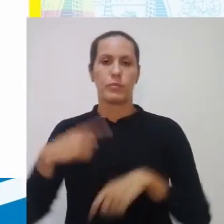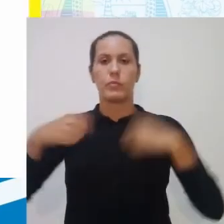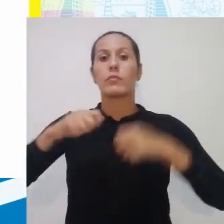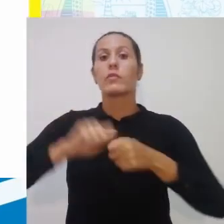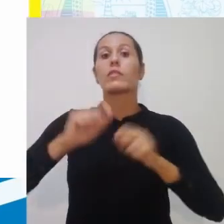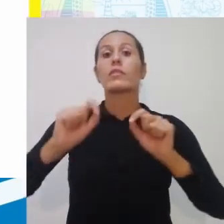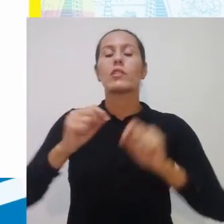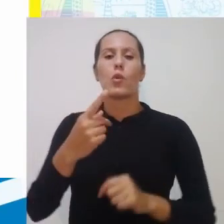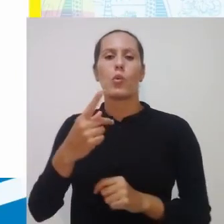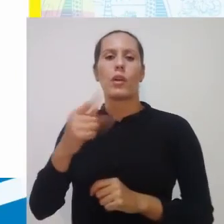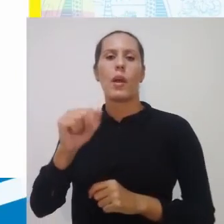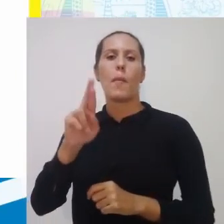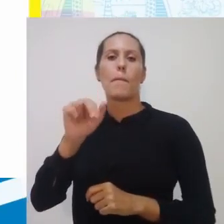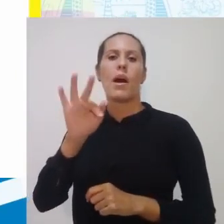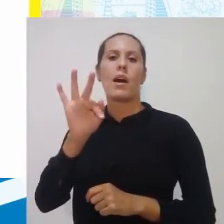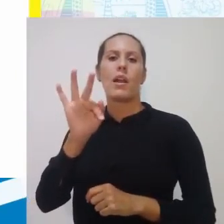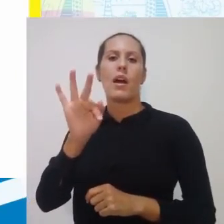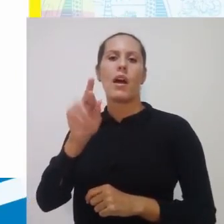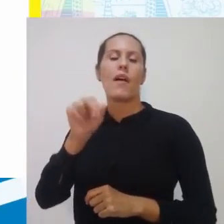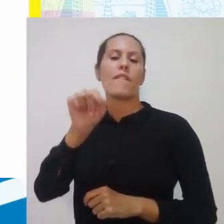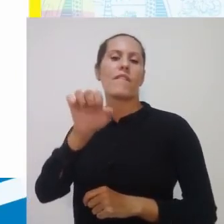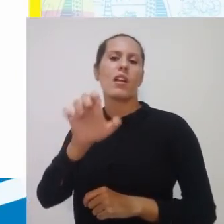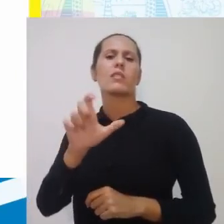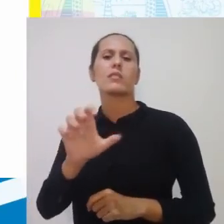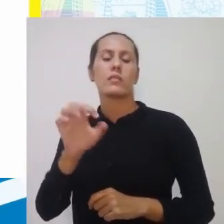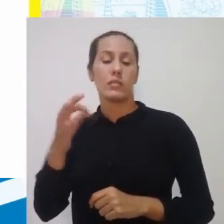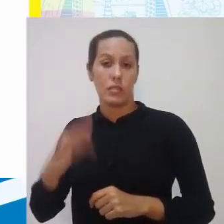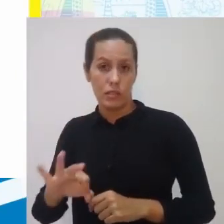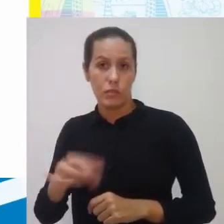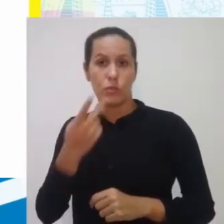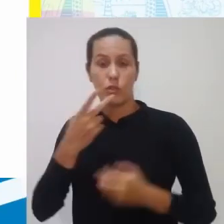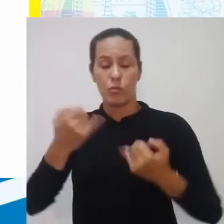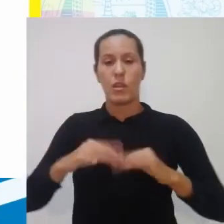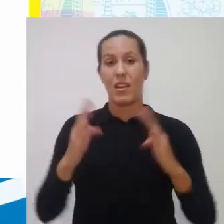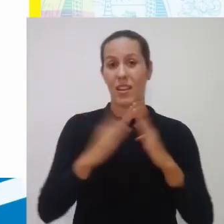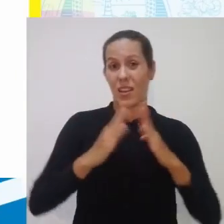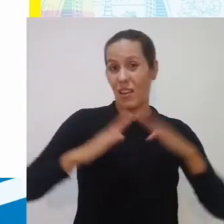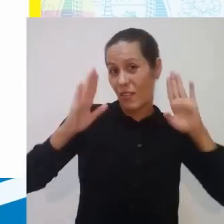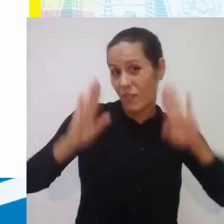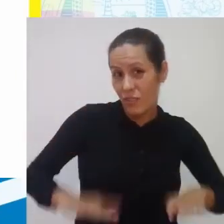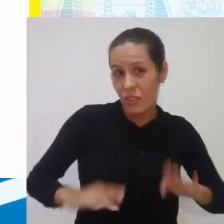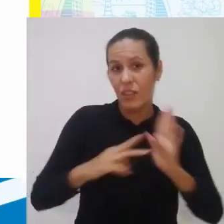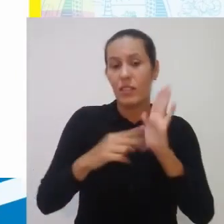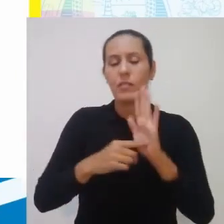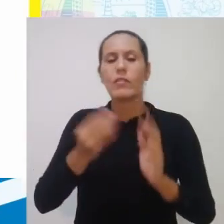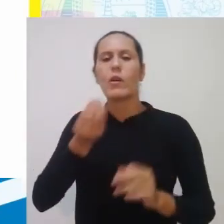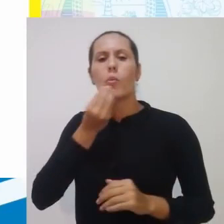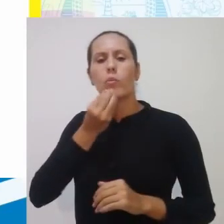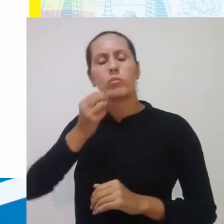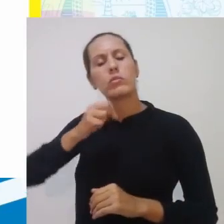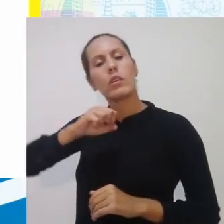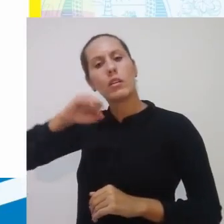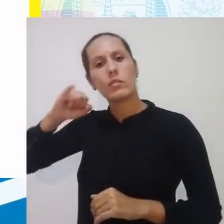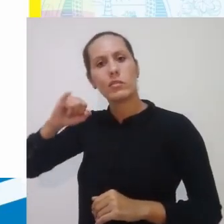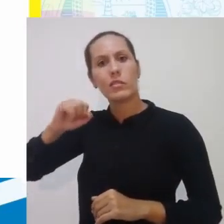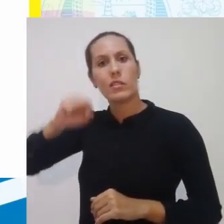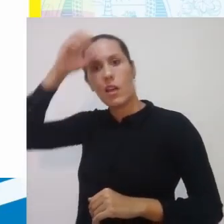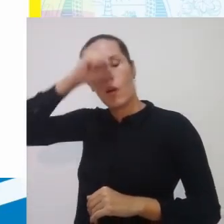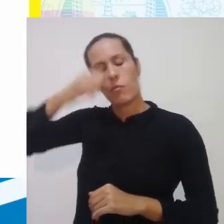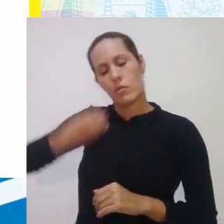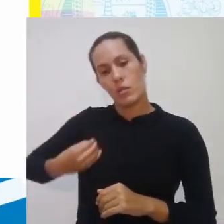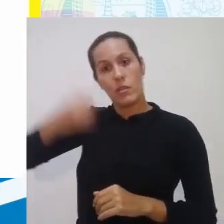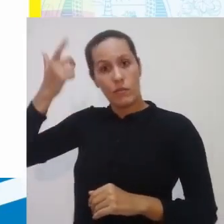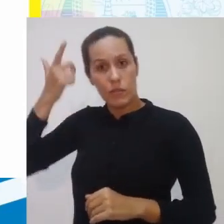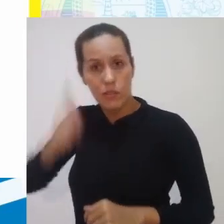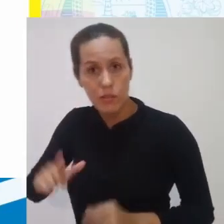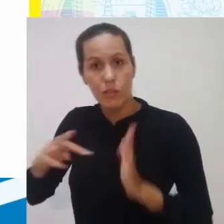A gente vai ter que fazer paráfrases, certo? Então, quando ele diz que ficar em casa é uma oportunidade de reaprender a conviver,